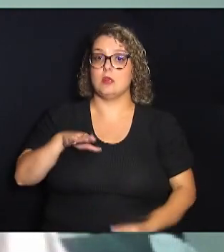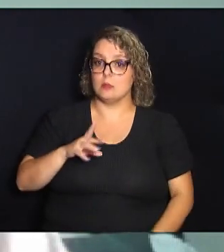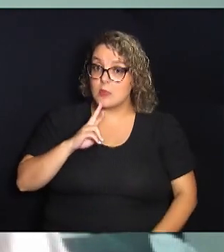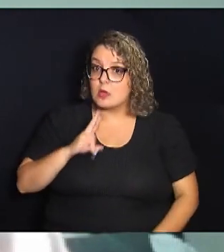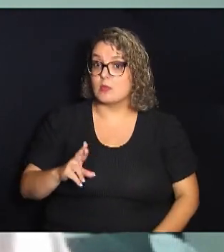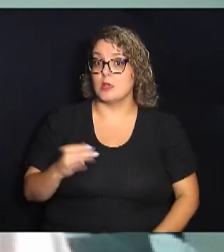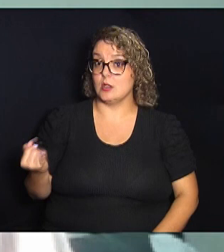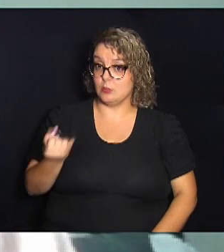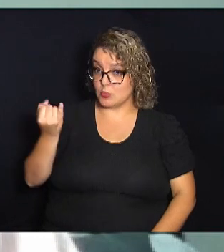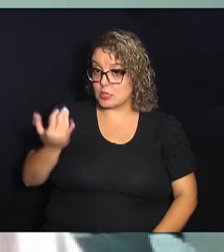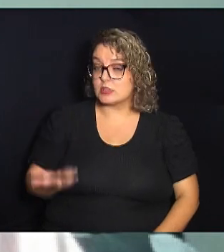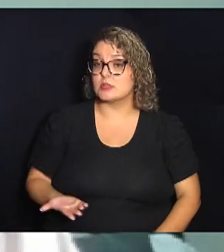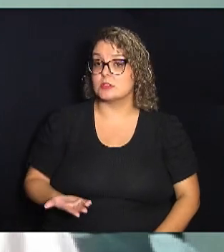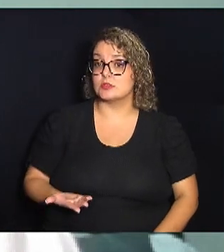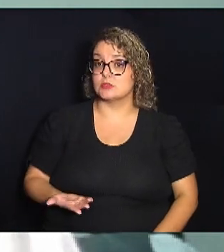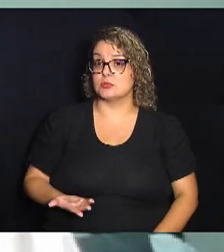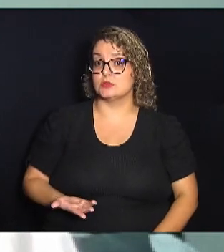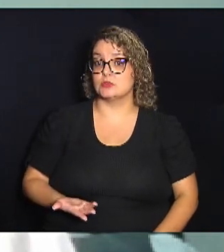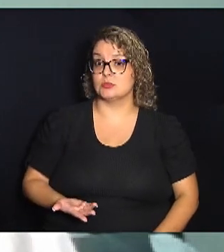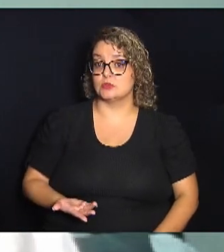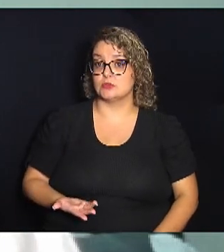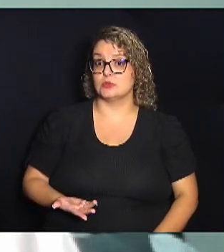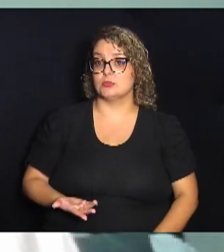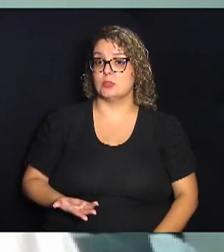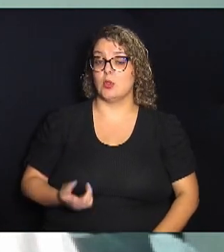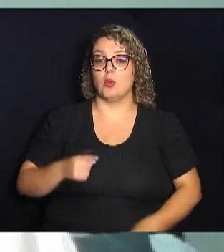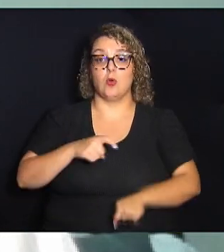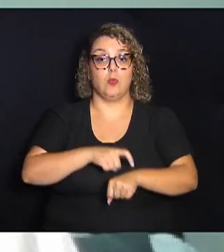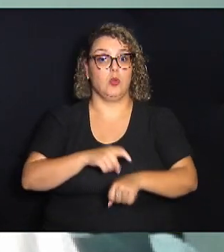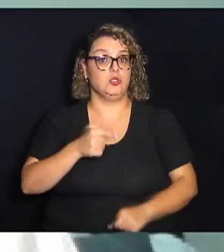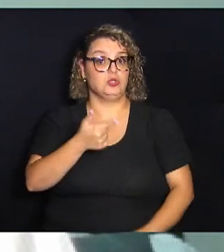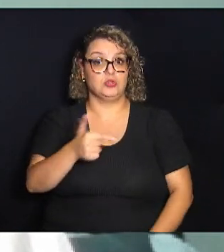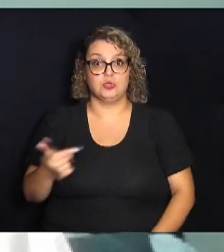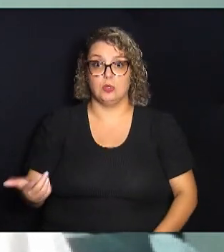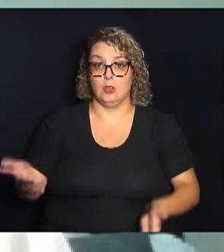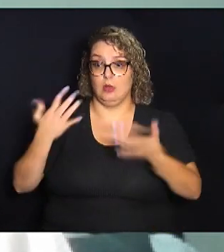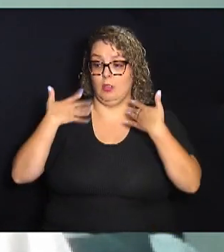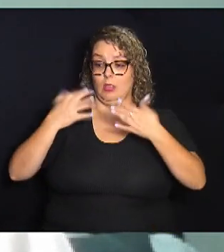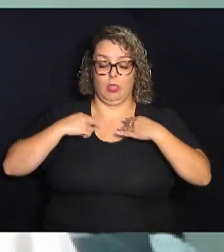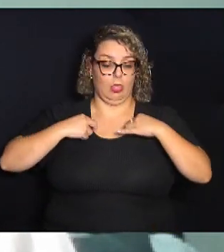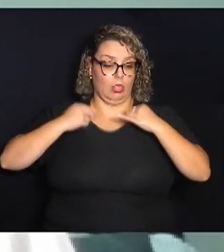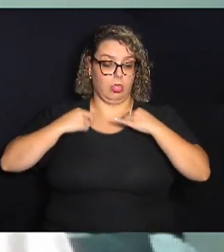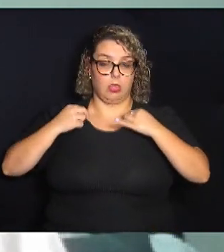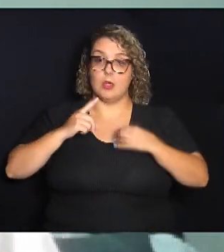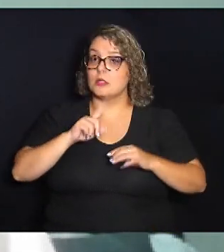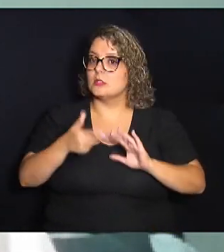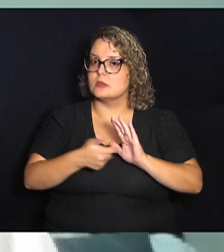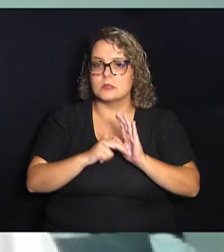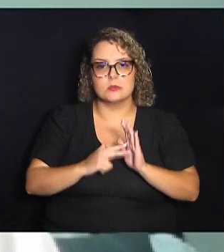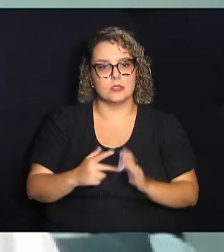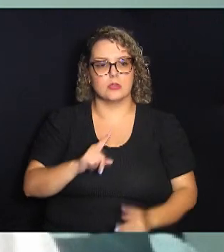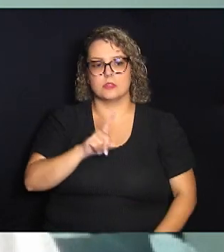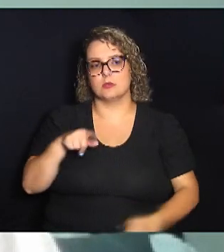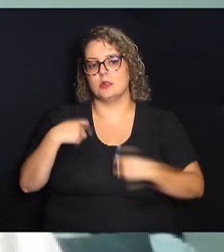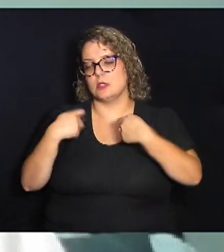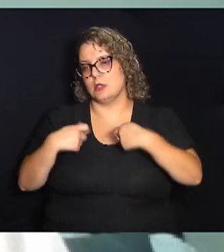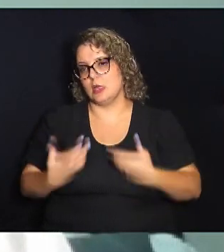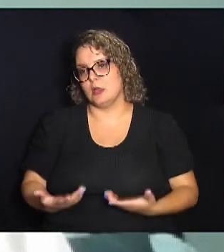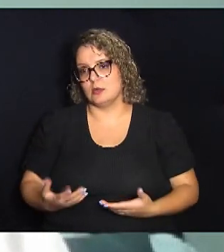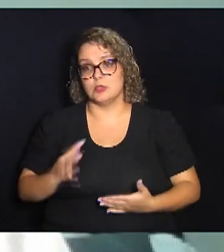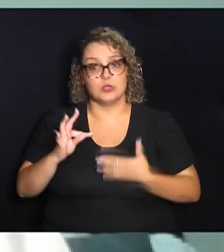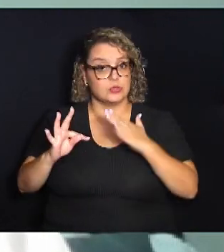muito importante. O fato de não ter onda de calor não quer dizer que não tenha necessidade de